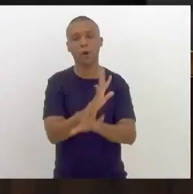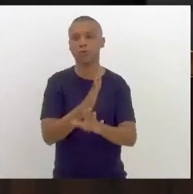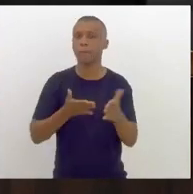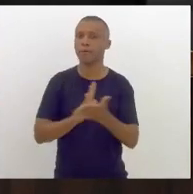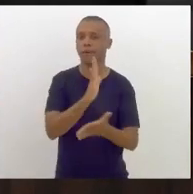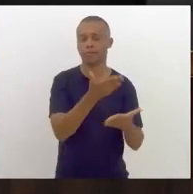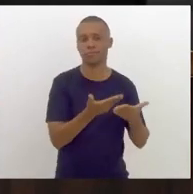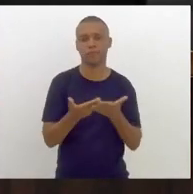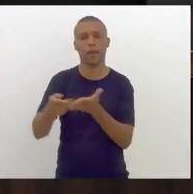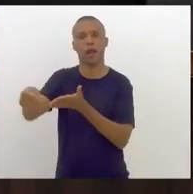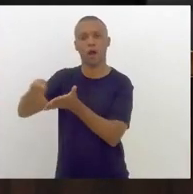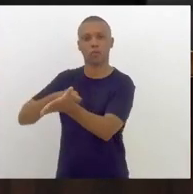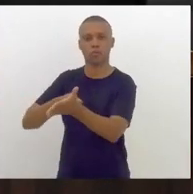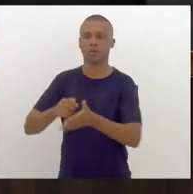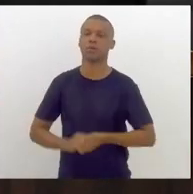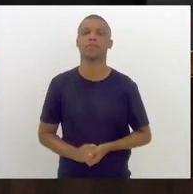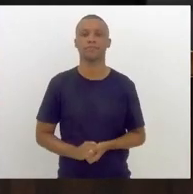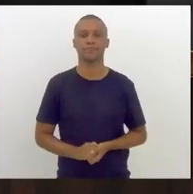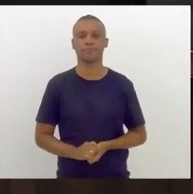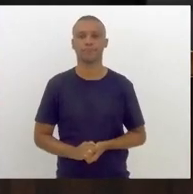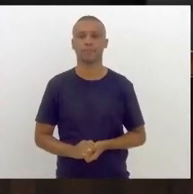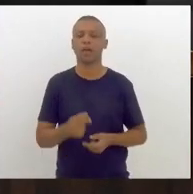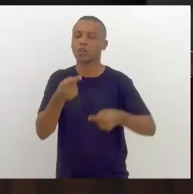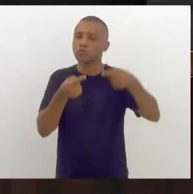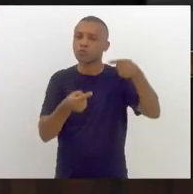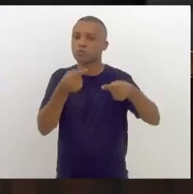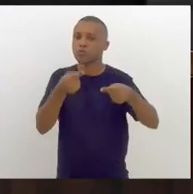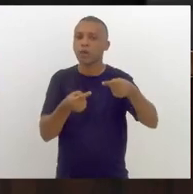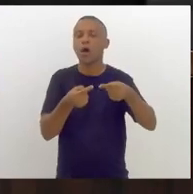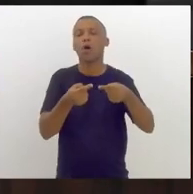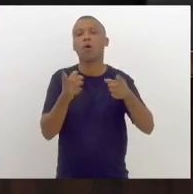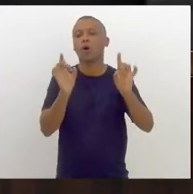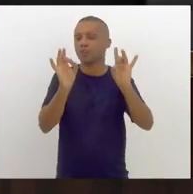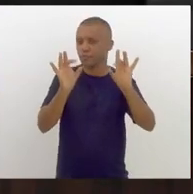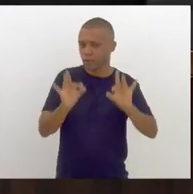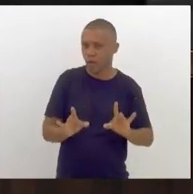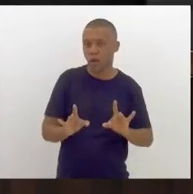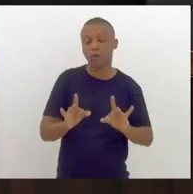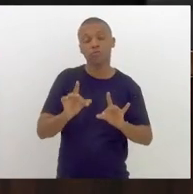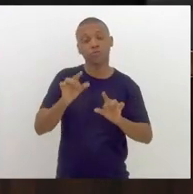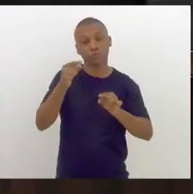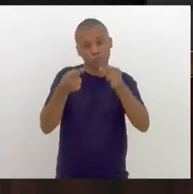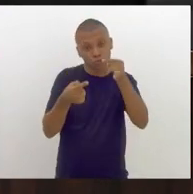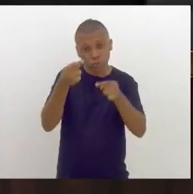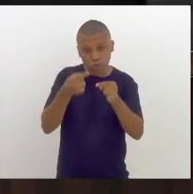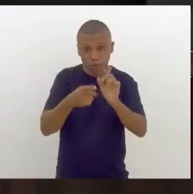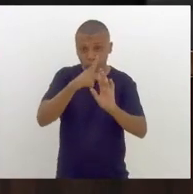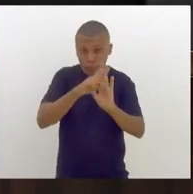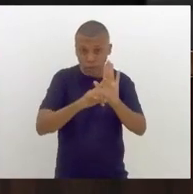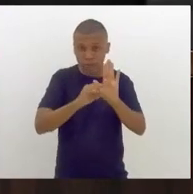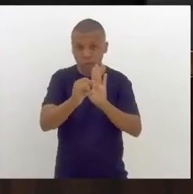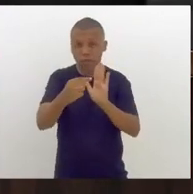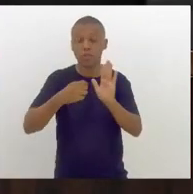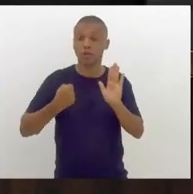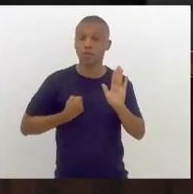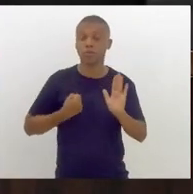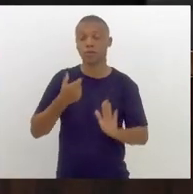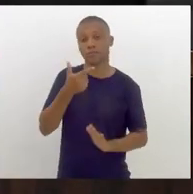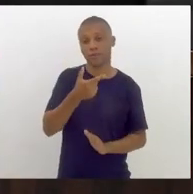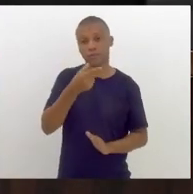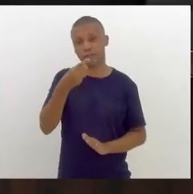autógrafo entra imitação ordinária em cima da discussão do vencidado projeto de lei